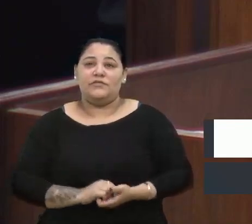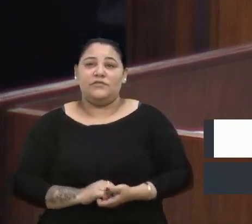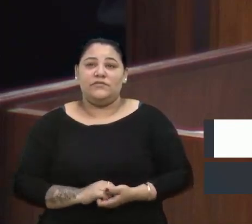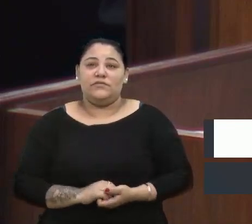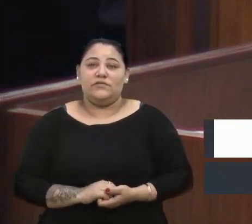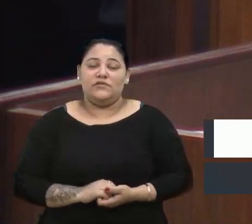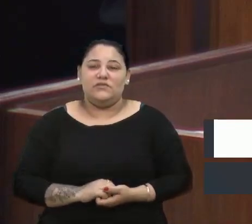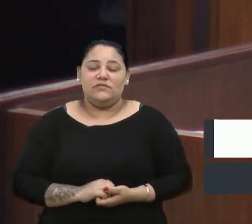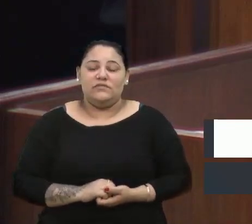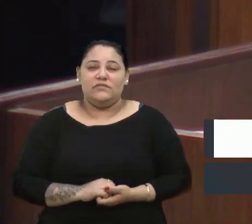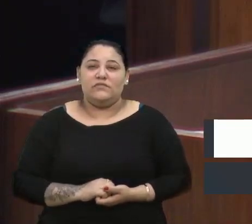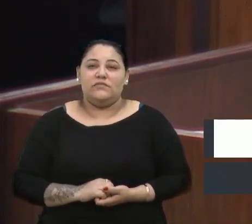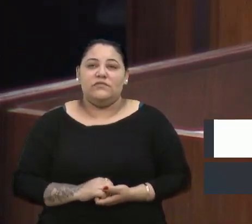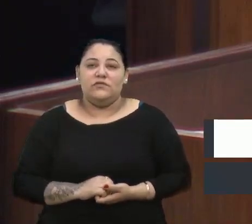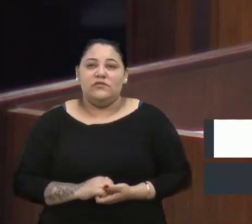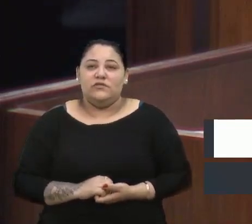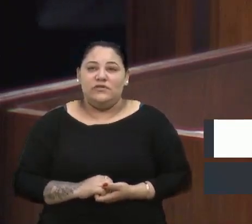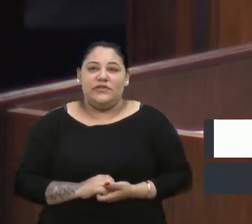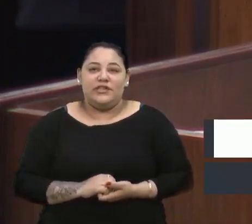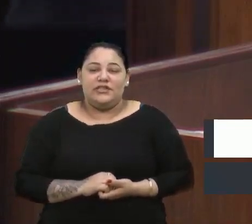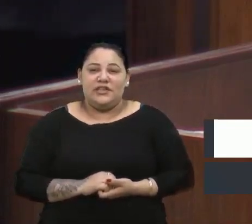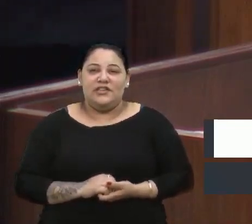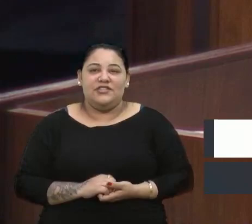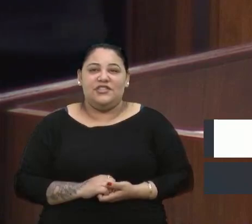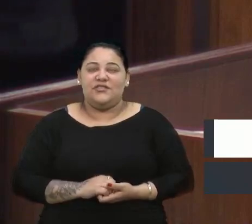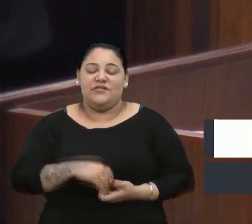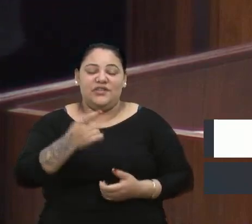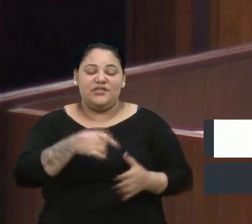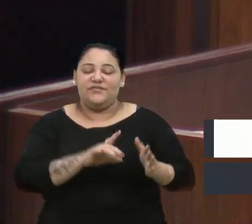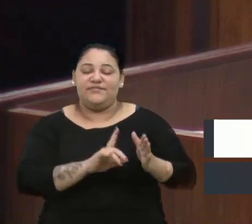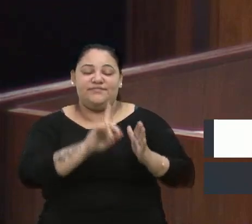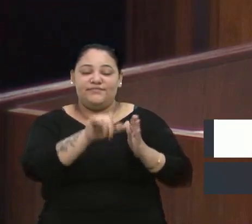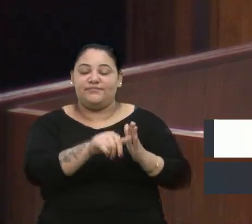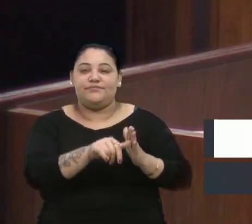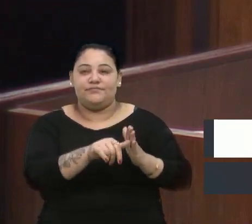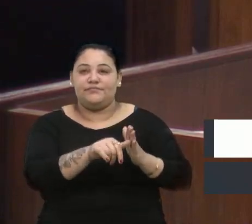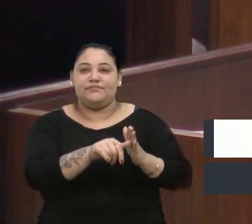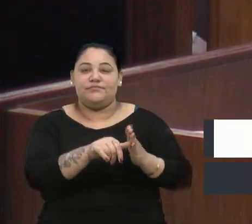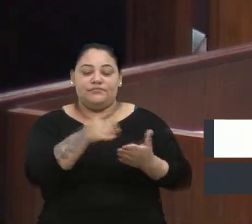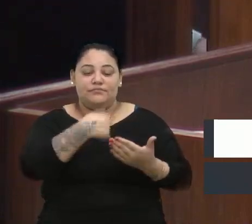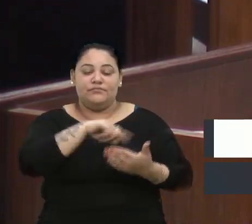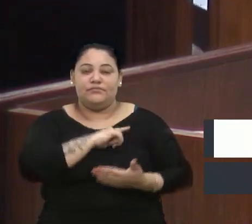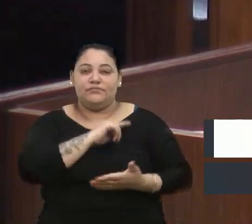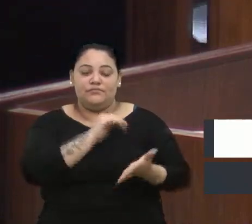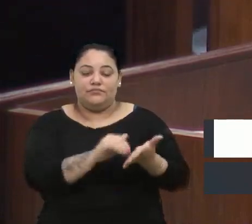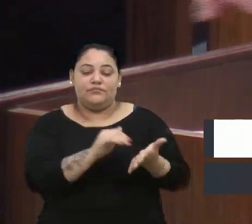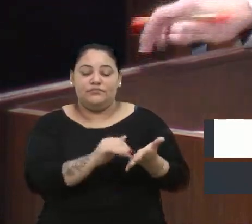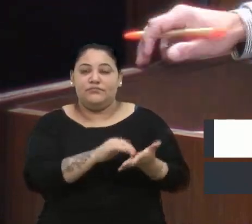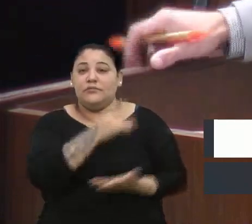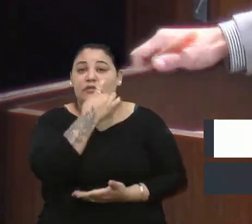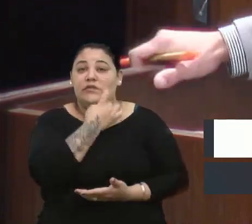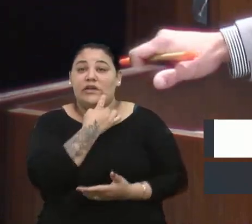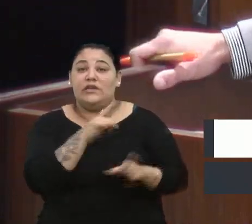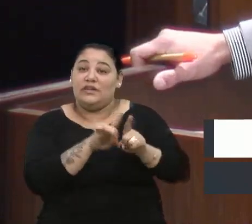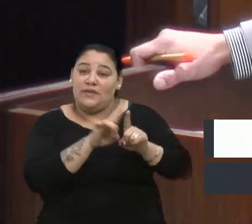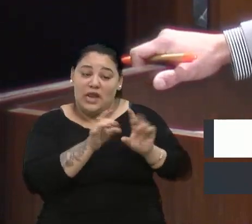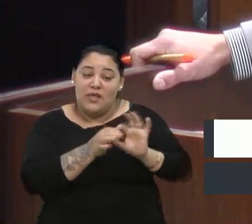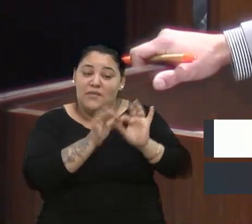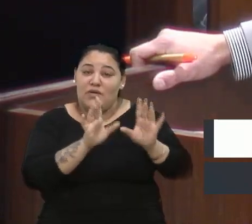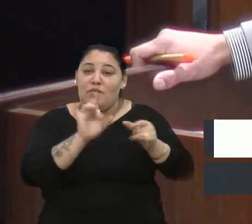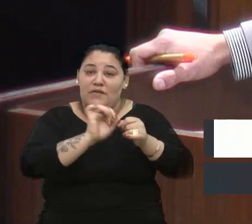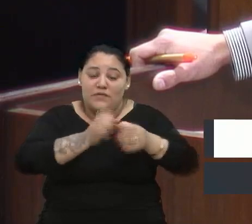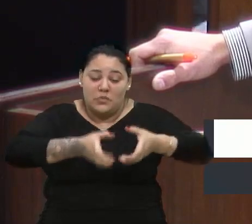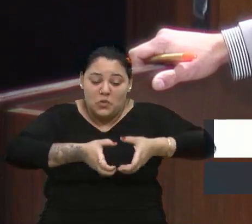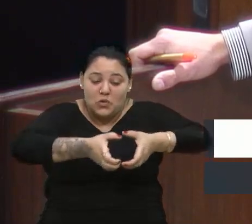E também, após essa liberação do nosso secretário Wagner Petrini, eu já vinha também em